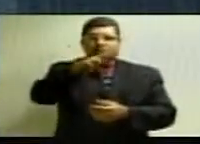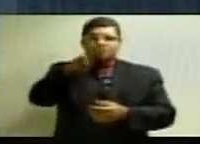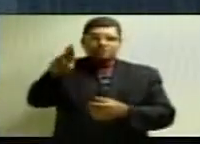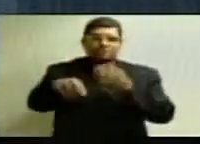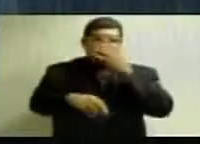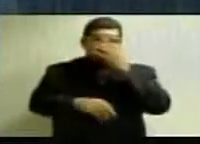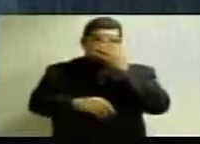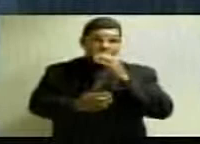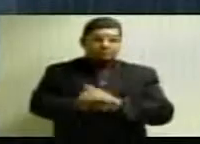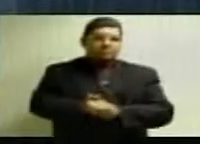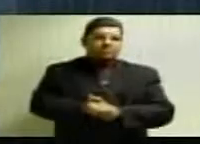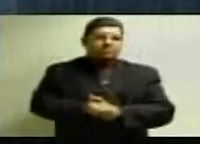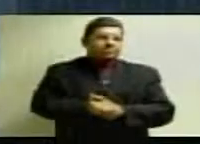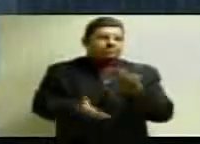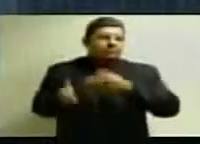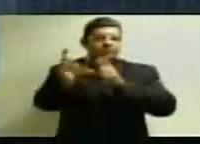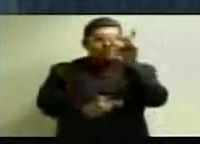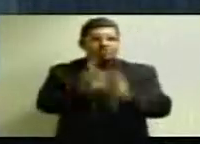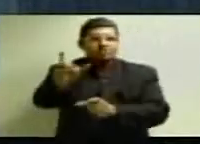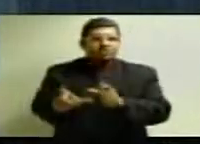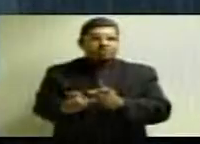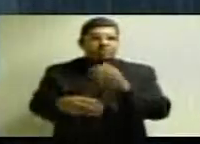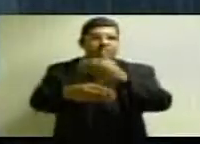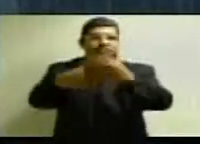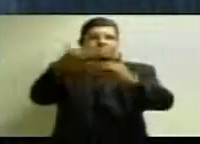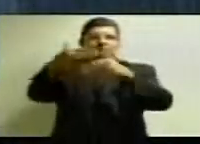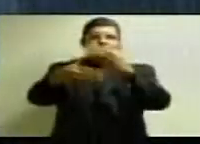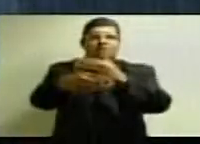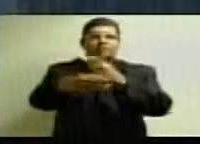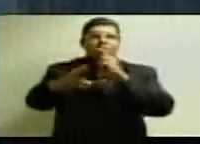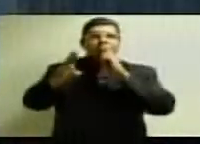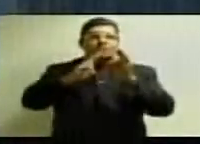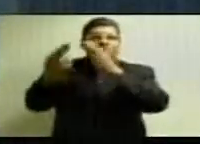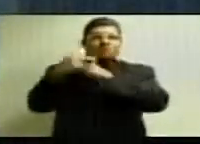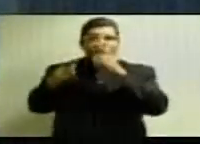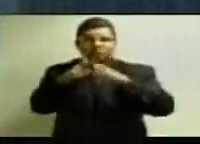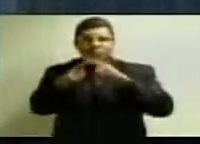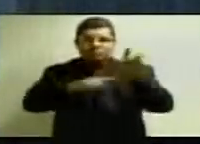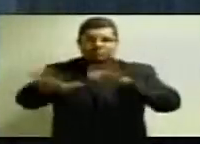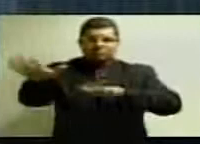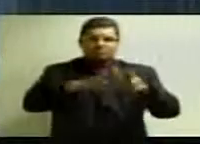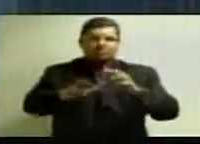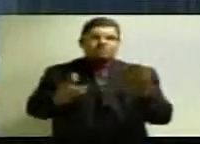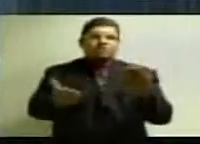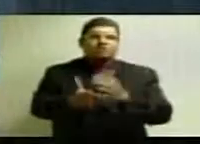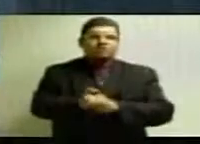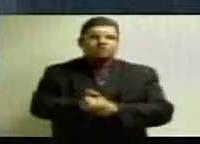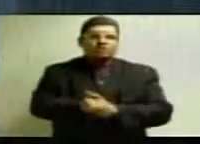reais para, de forma estruturante, resolver o seu problema de mobilidade urbana,